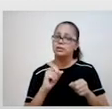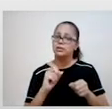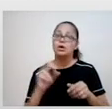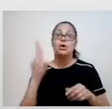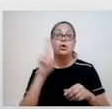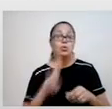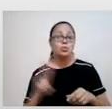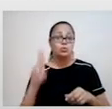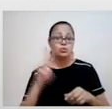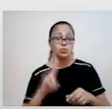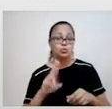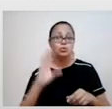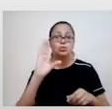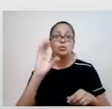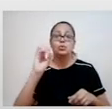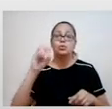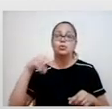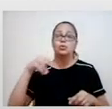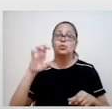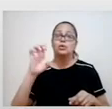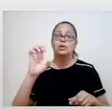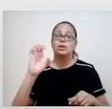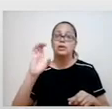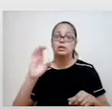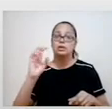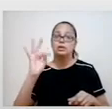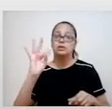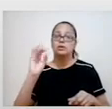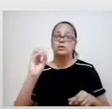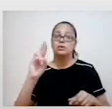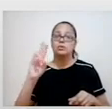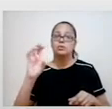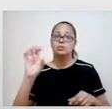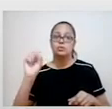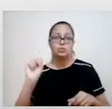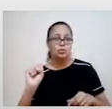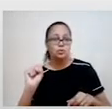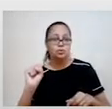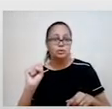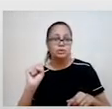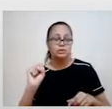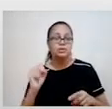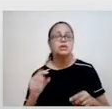de conectores, tá? De palavras que conectam as frases, os parágrafos, de